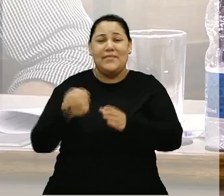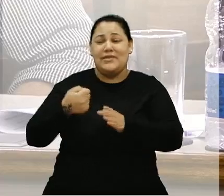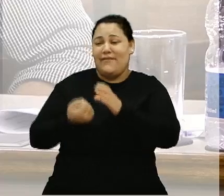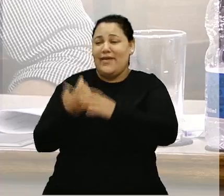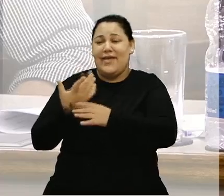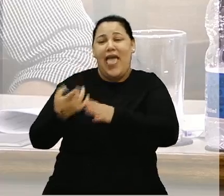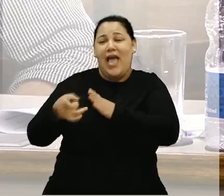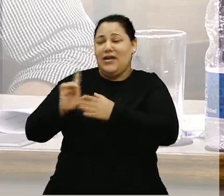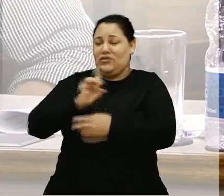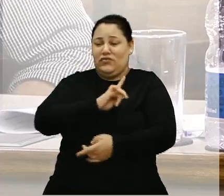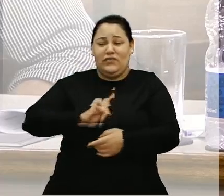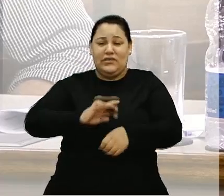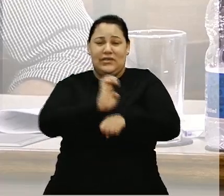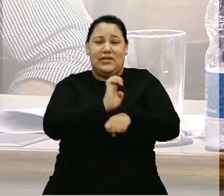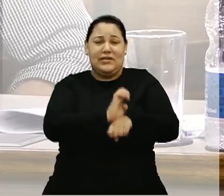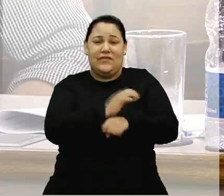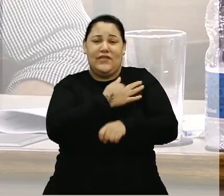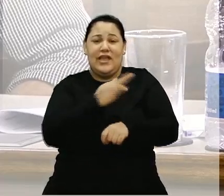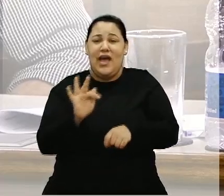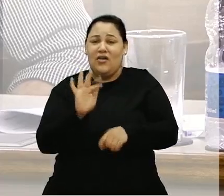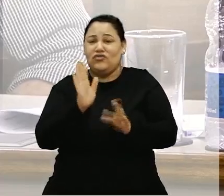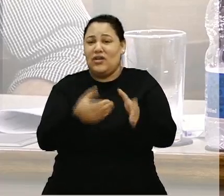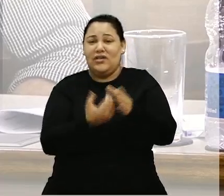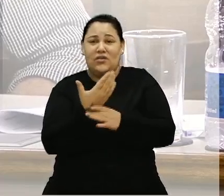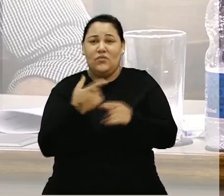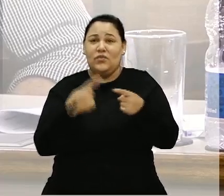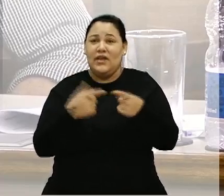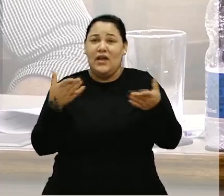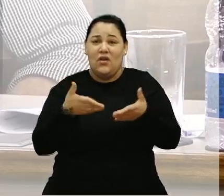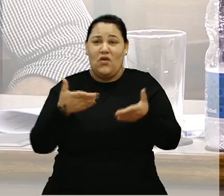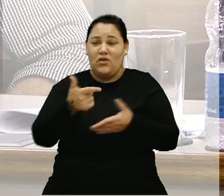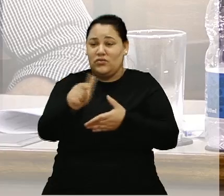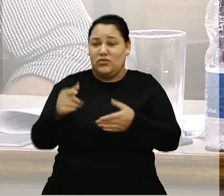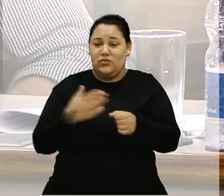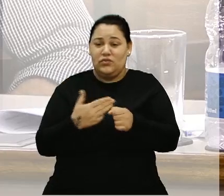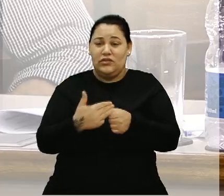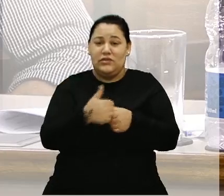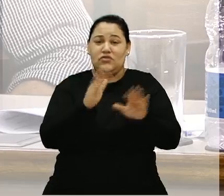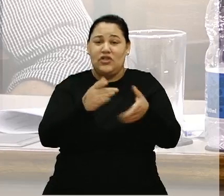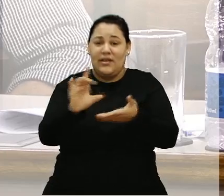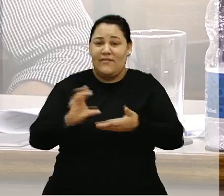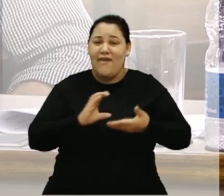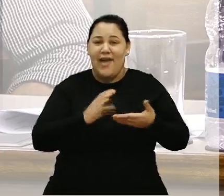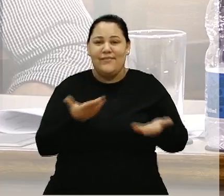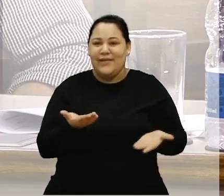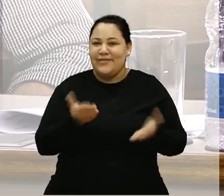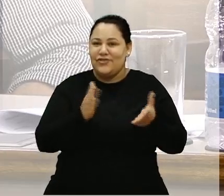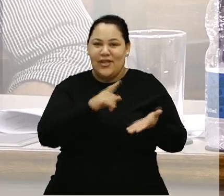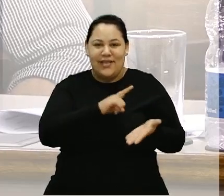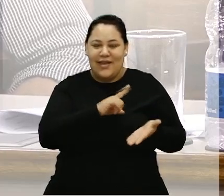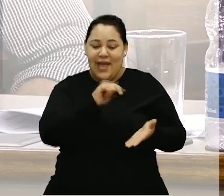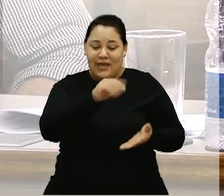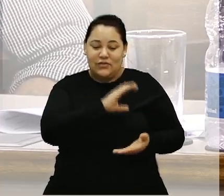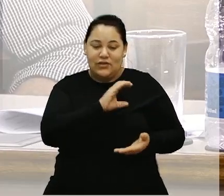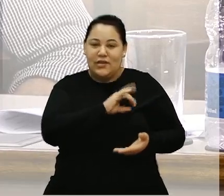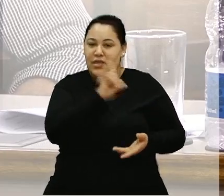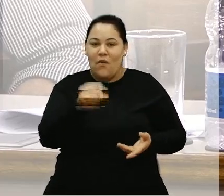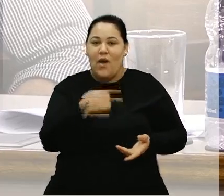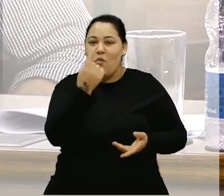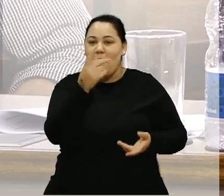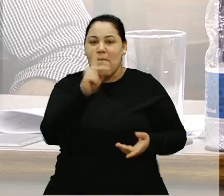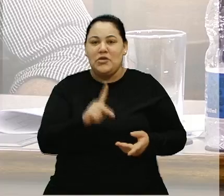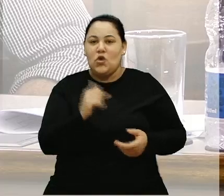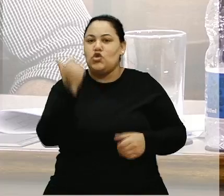governo estadual já criou, o governo federal já criou, porque agora os outros municípios já estão ganhando recursos. Essa coordenadoria não era para ser uma pessoa